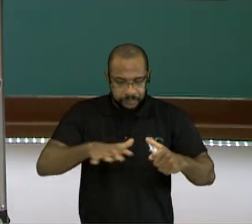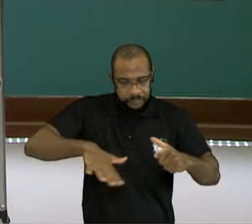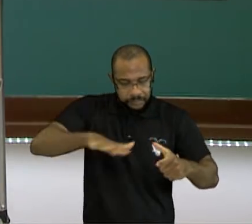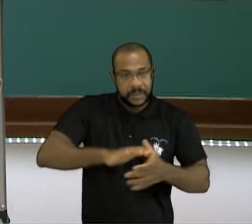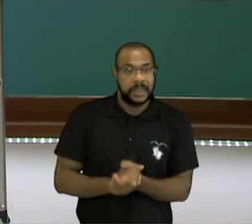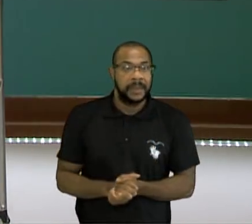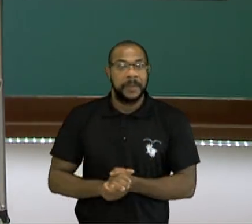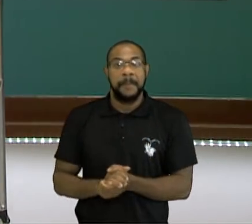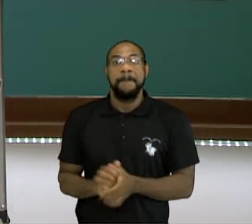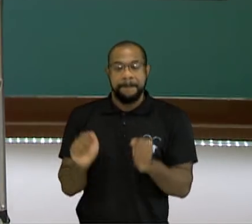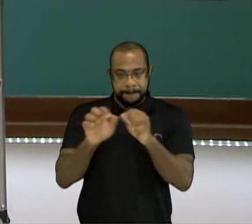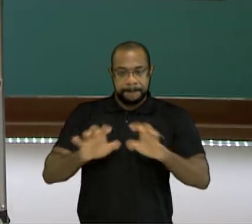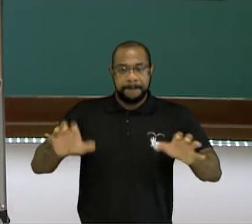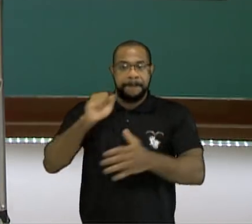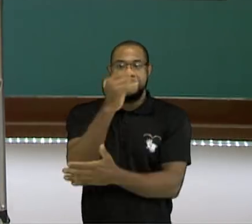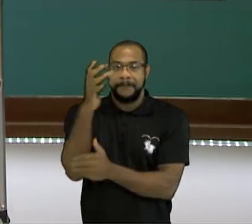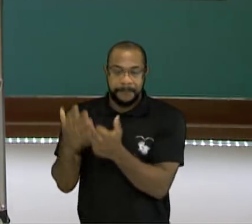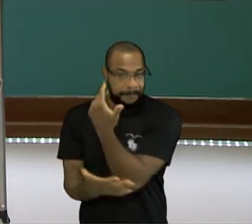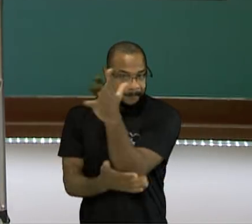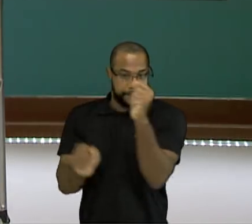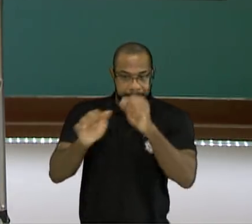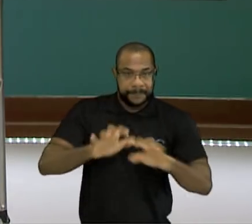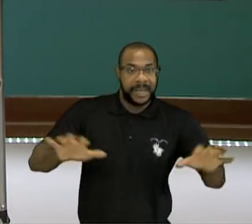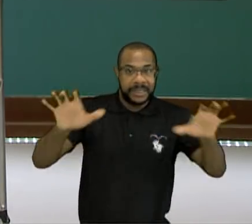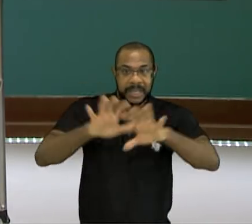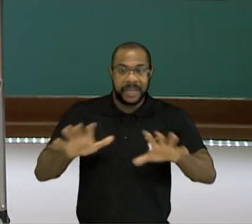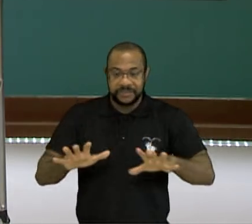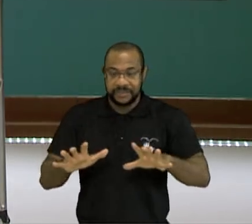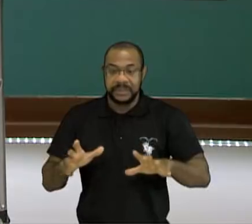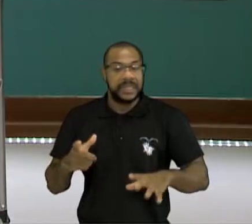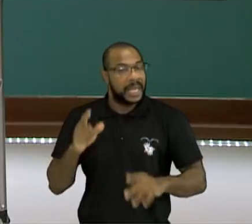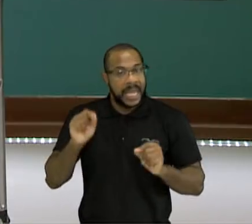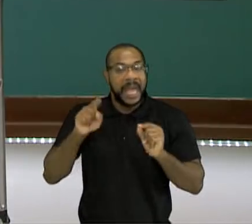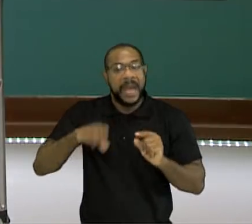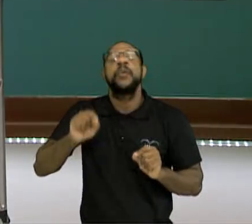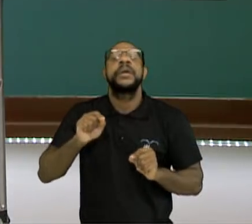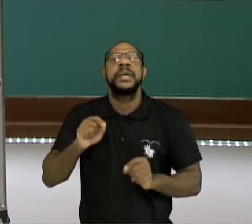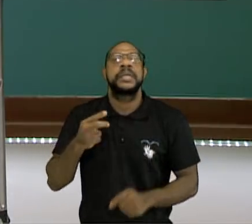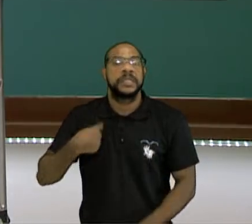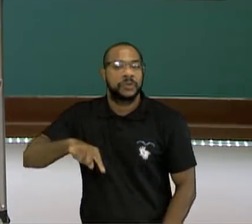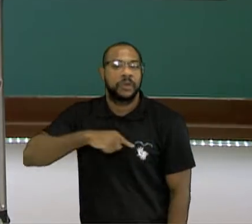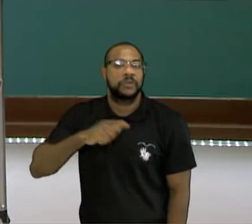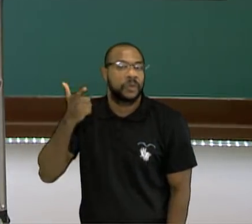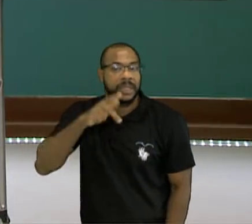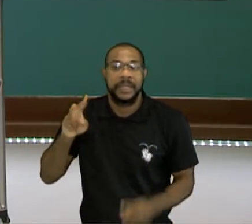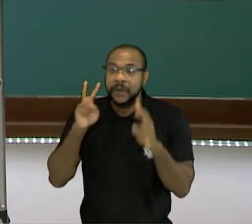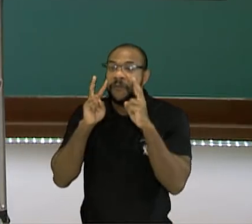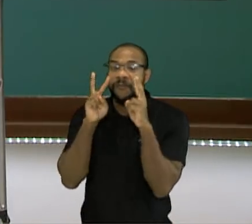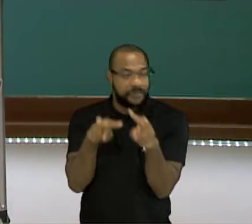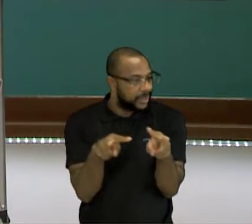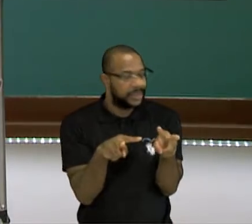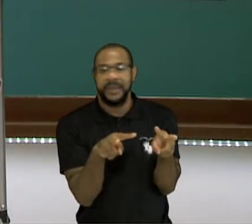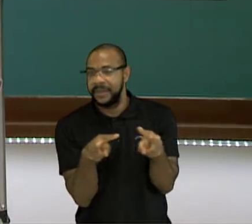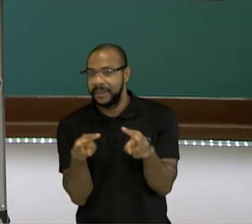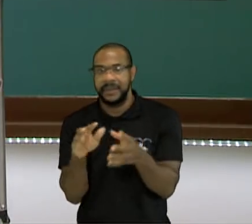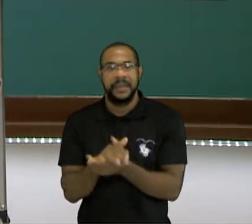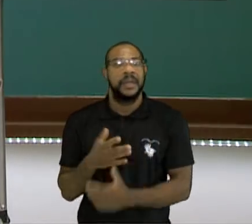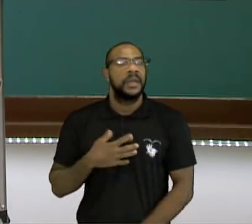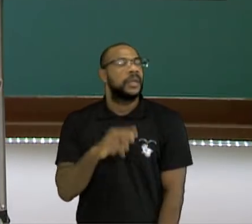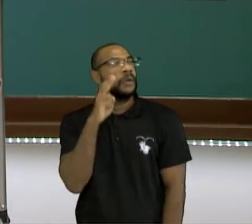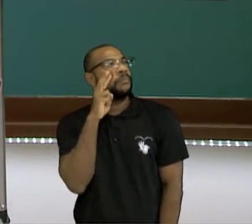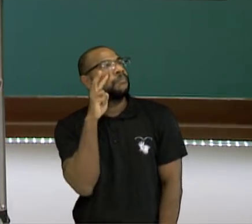coisa mais estática, que eu consigo ver, então é uma unidade visível. Eu olhei para um determinado ponto, eu